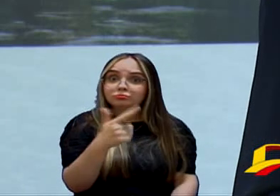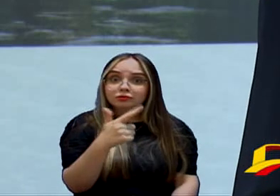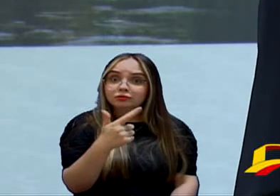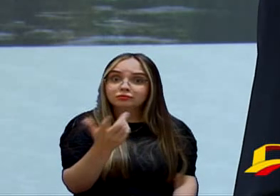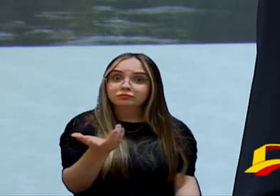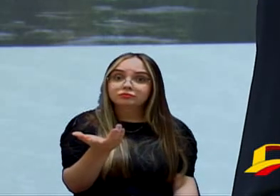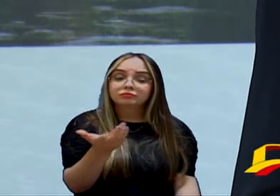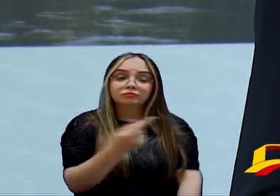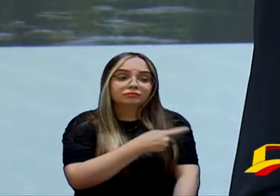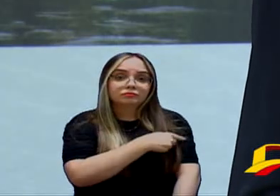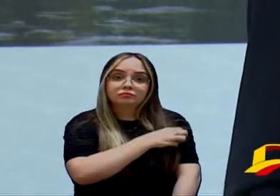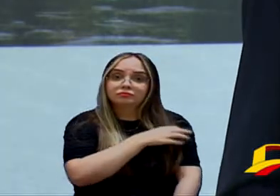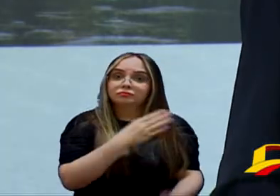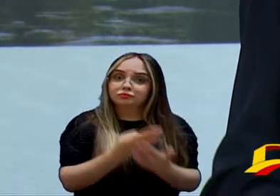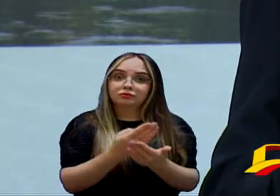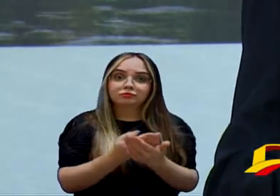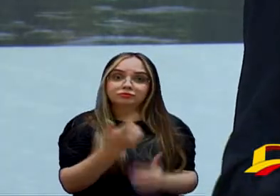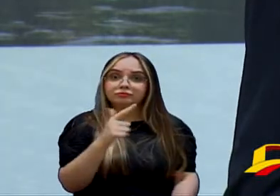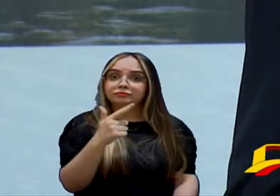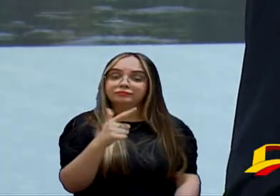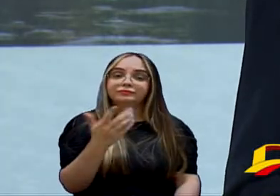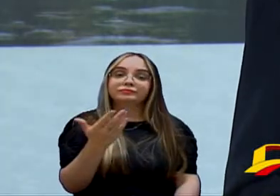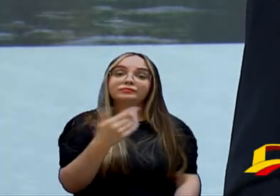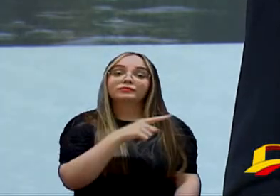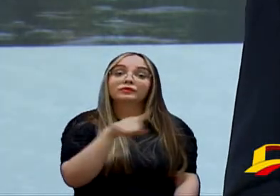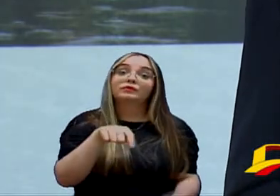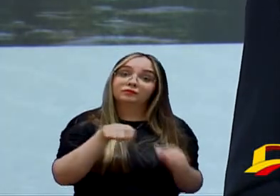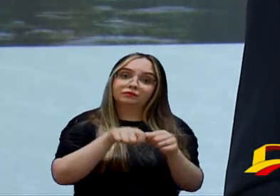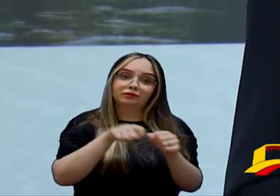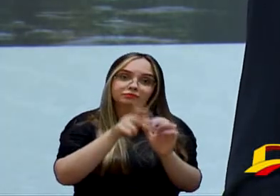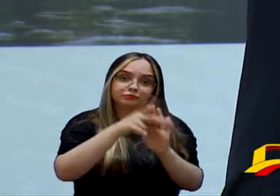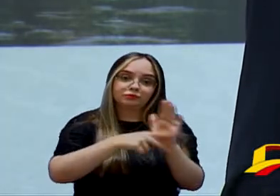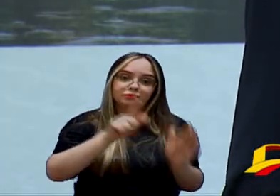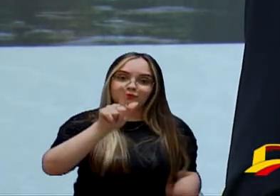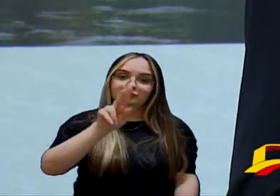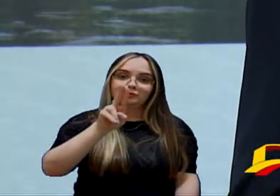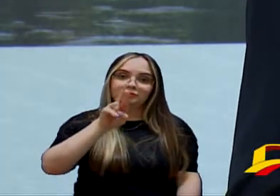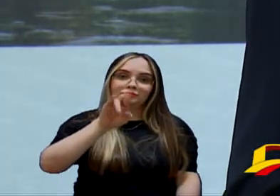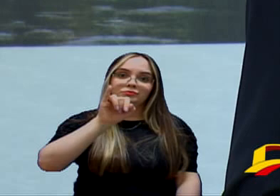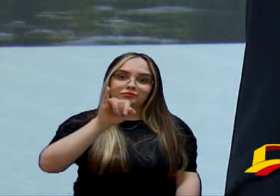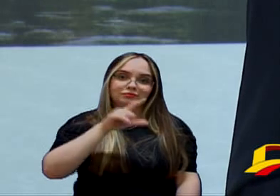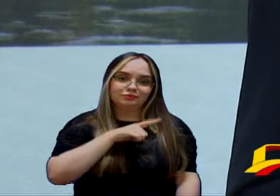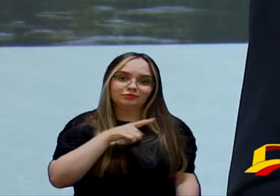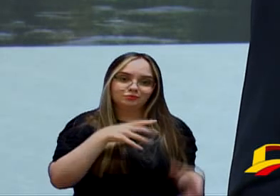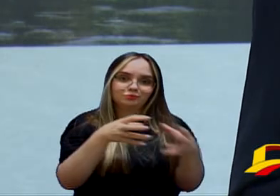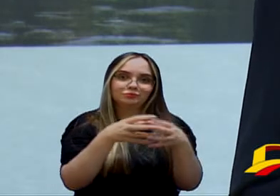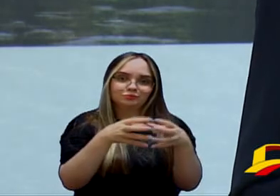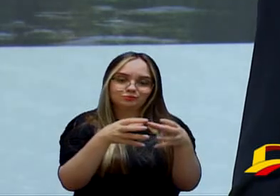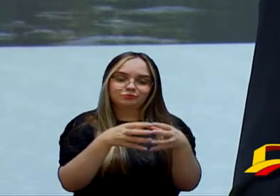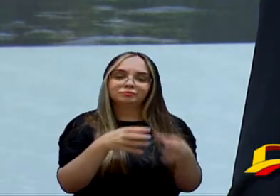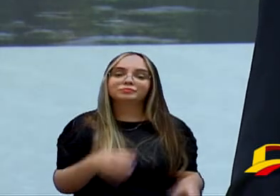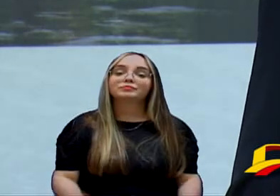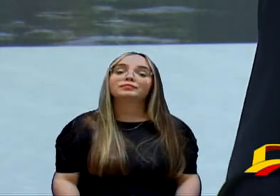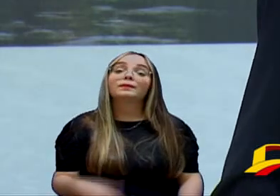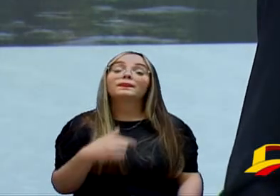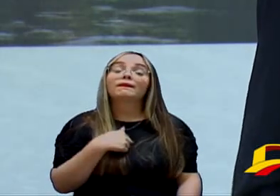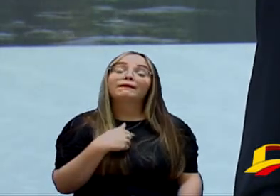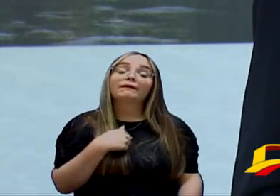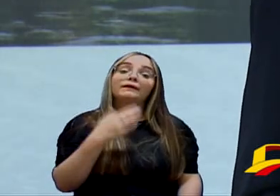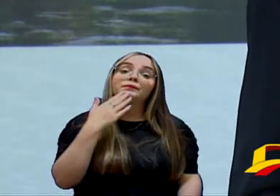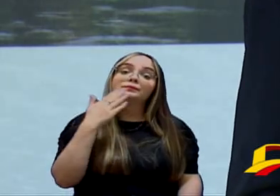jardim é ali está o Projeto Guri a minha proposta e solicitação